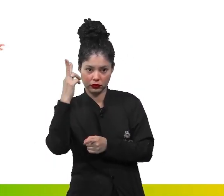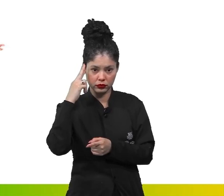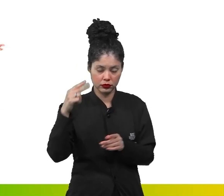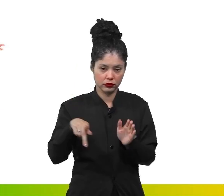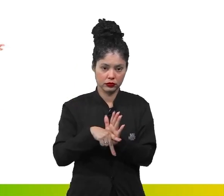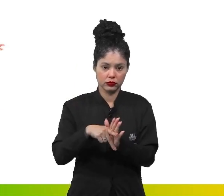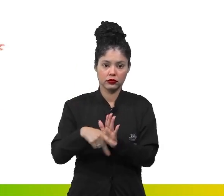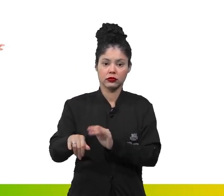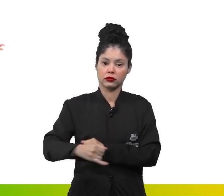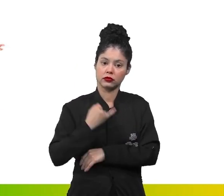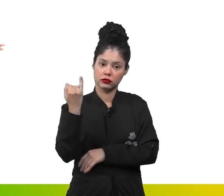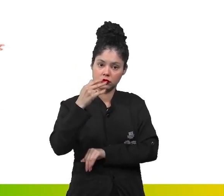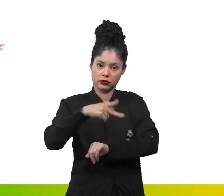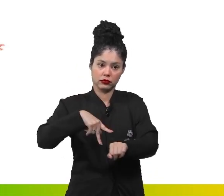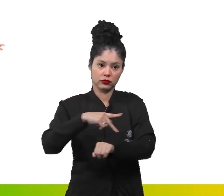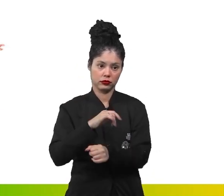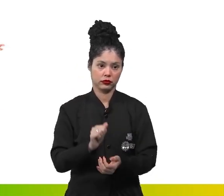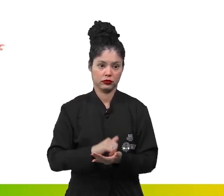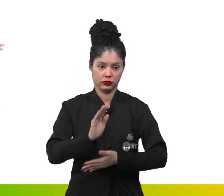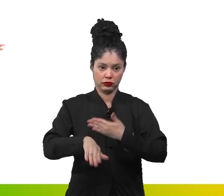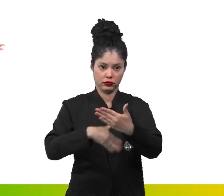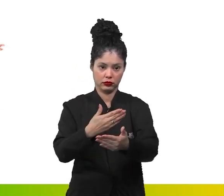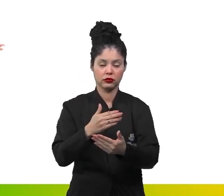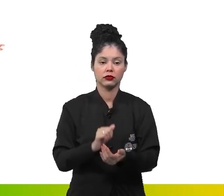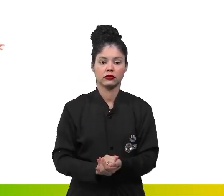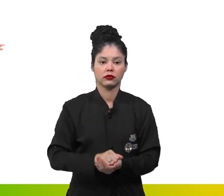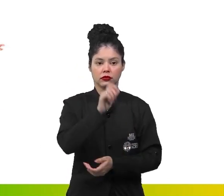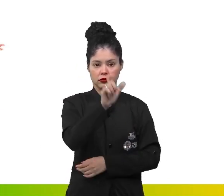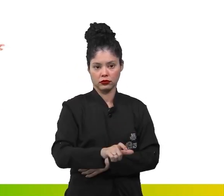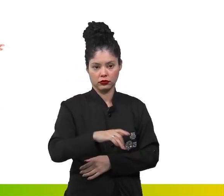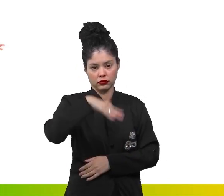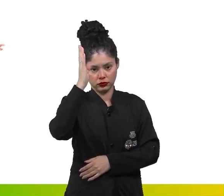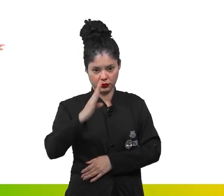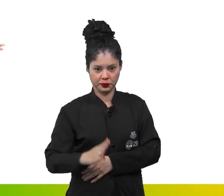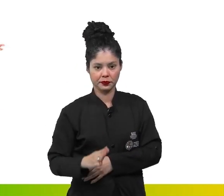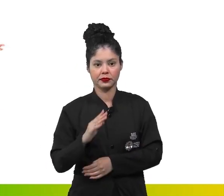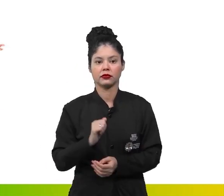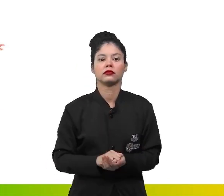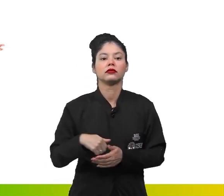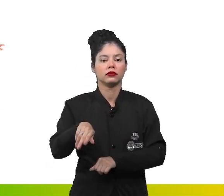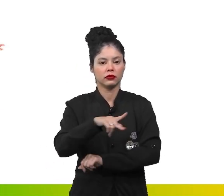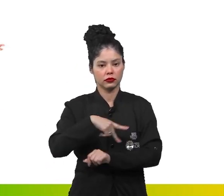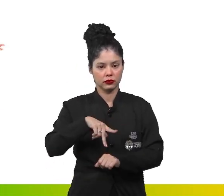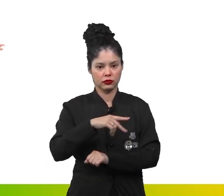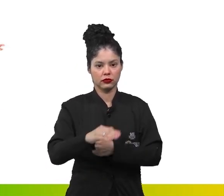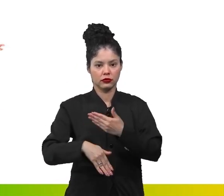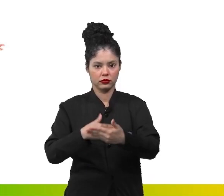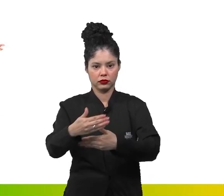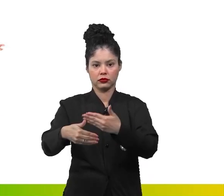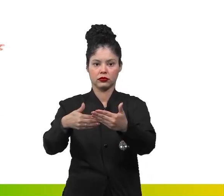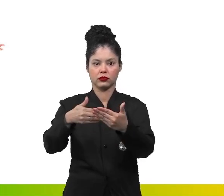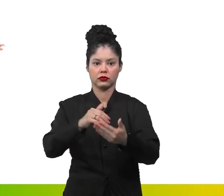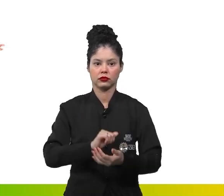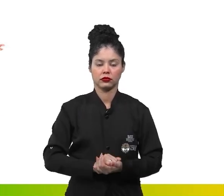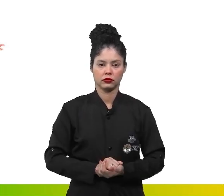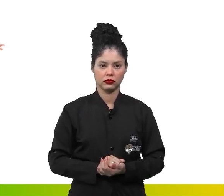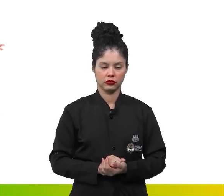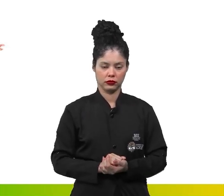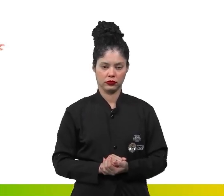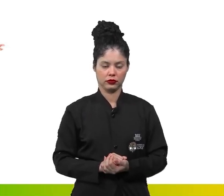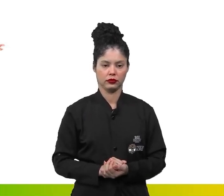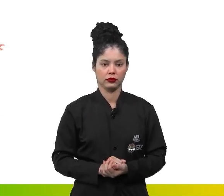tá? Principalmente a países em desenvolvimento, que é o caso do Brasil, que caminham aí para o perfil de